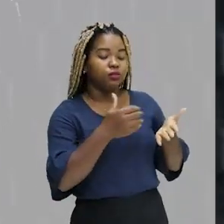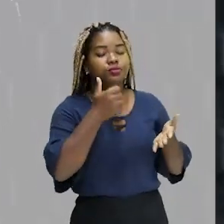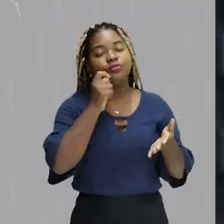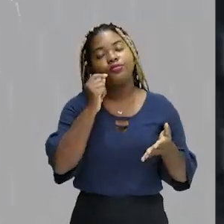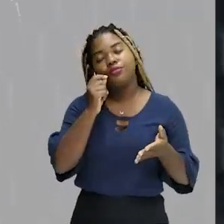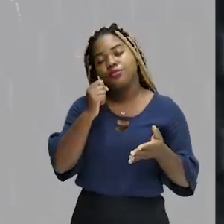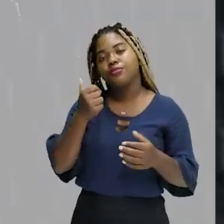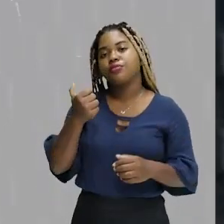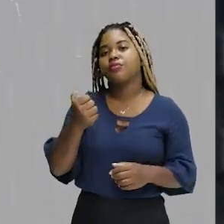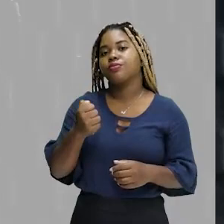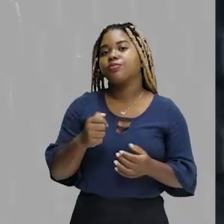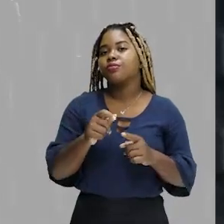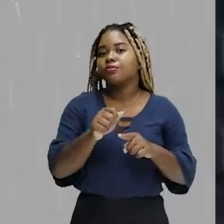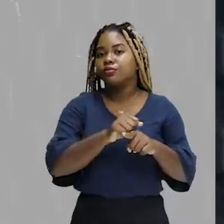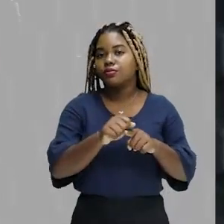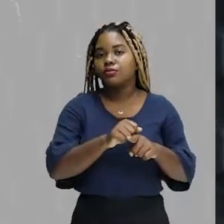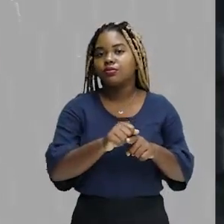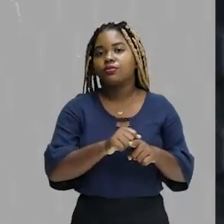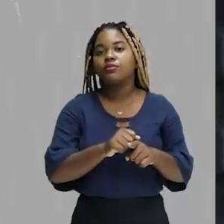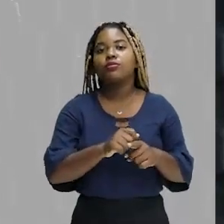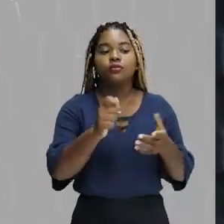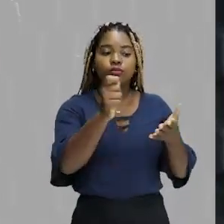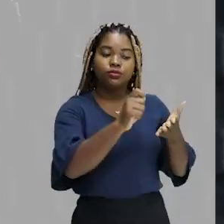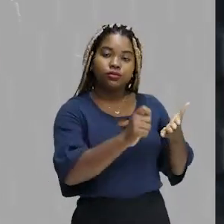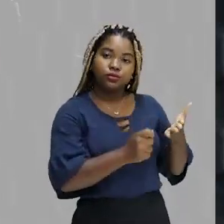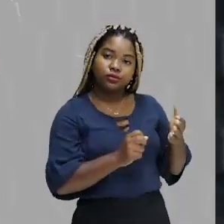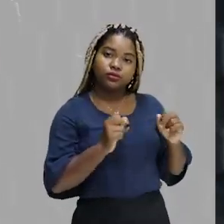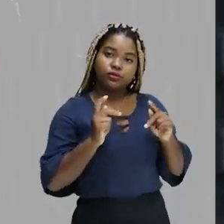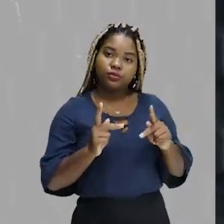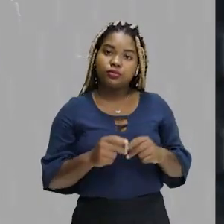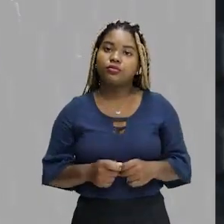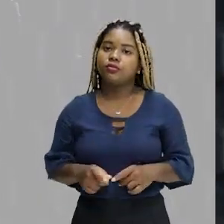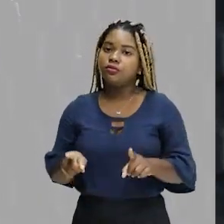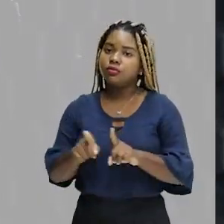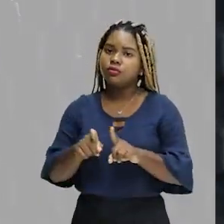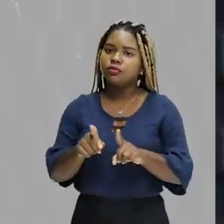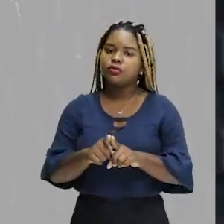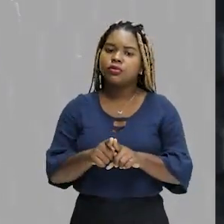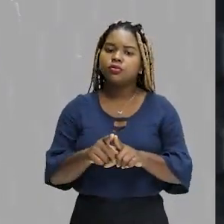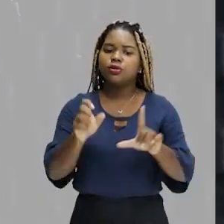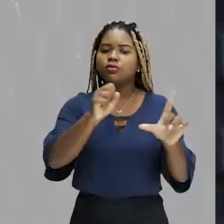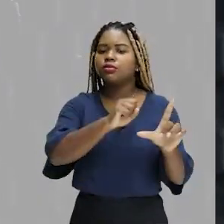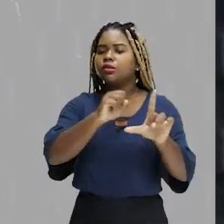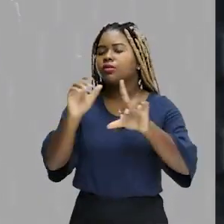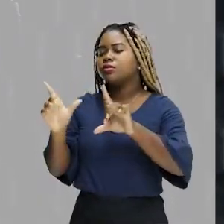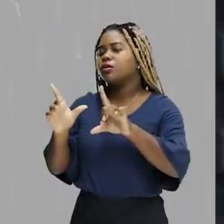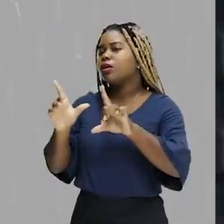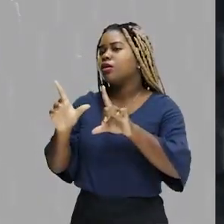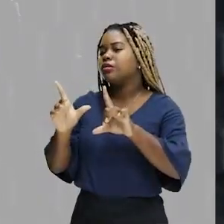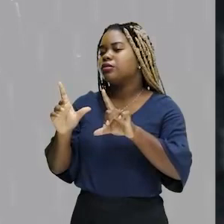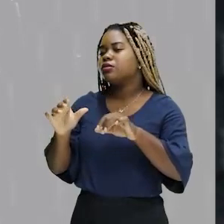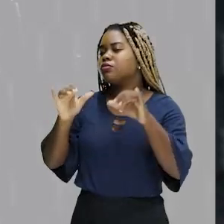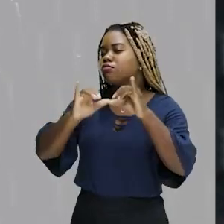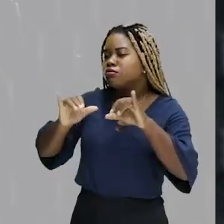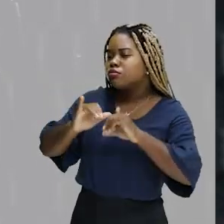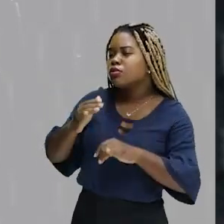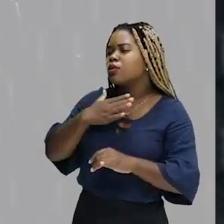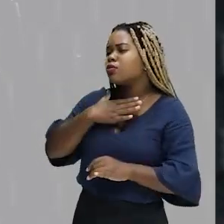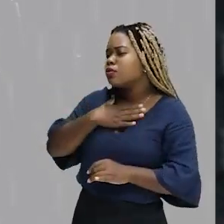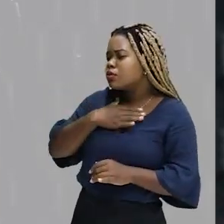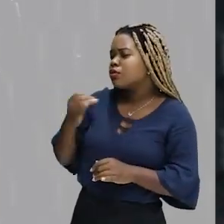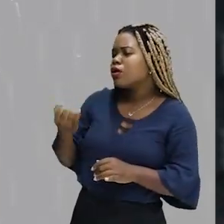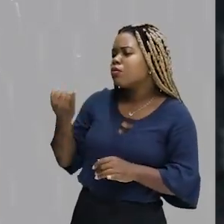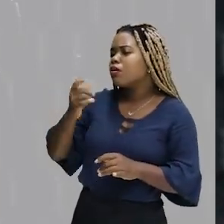para você fazer as suas devidas anotações. E também aquela informação, né, que aparecer na tela, aquele gráfico, aquela